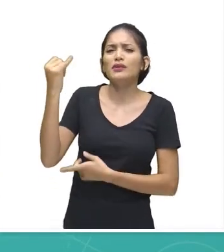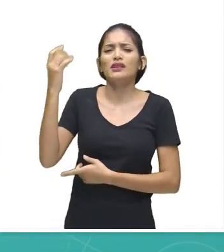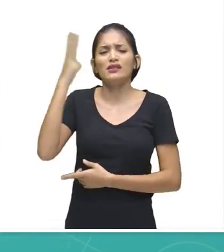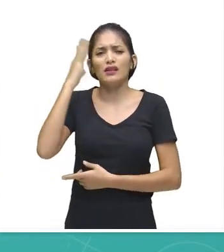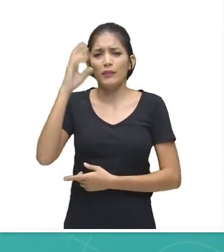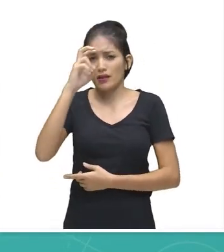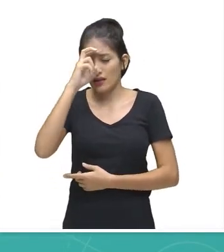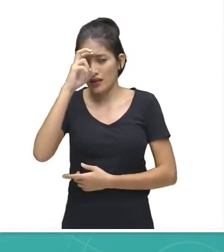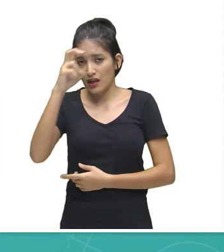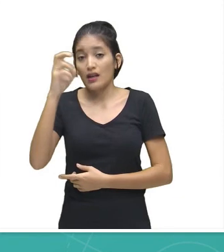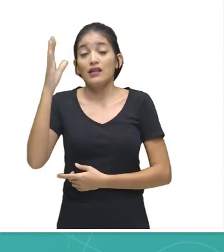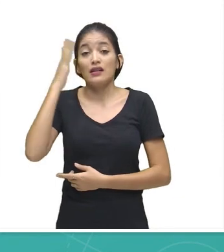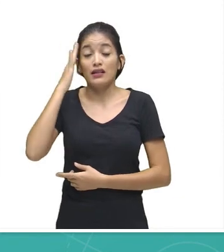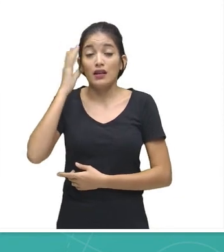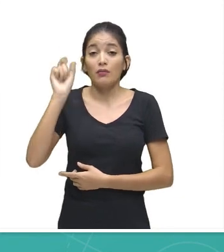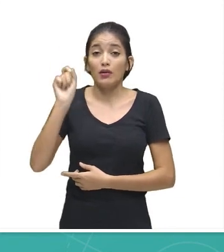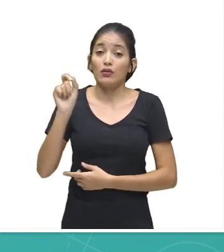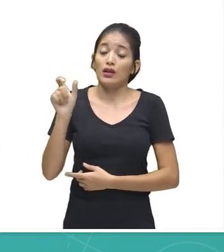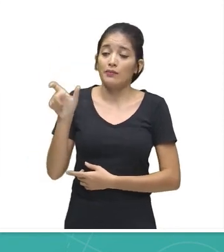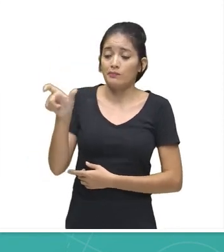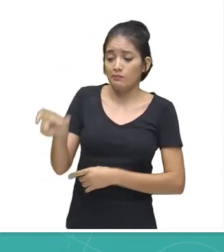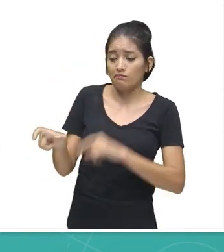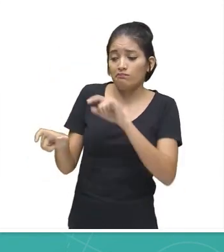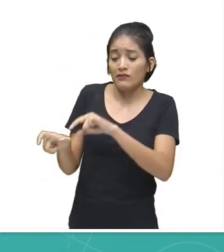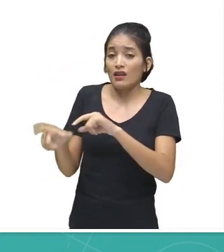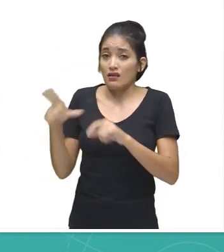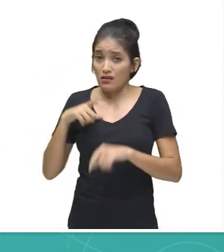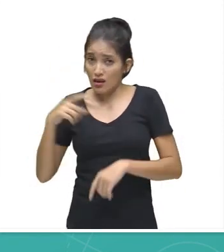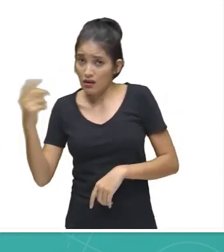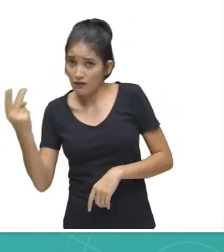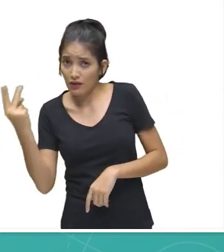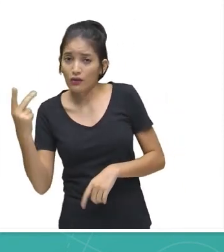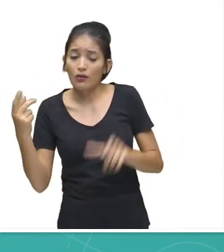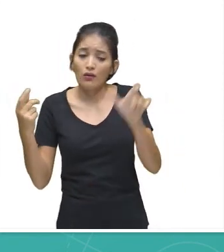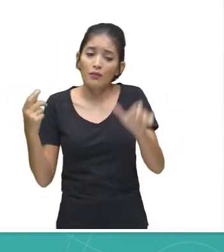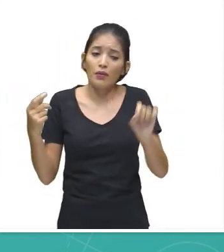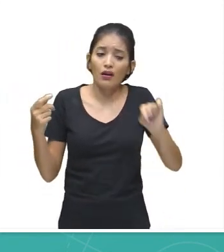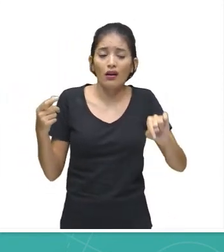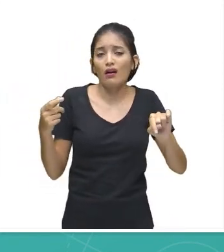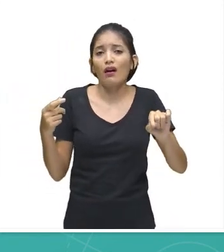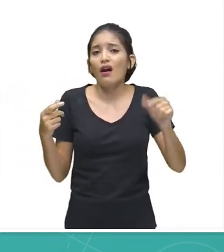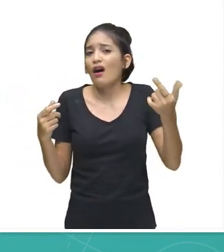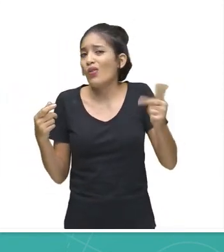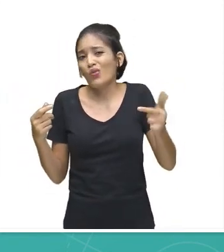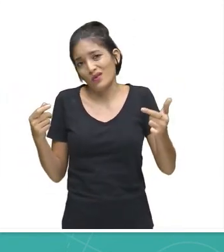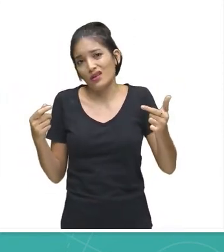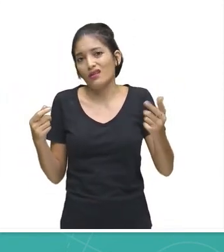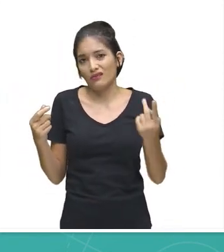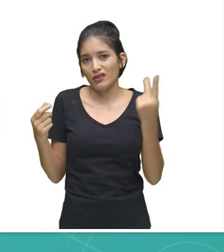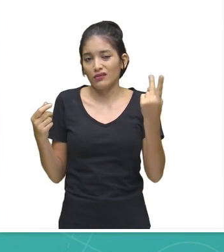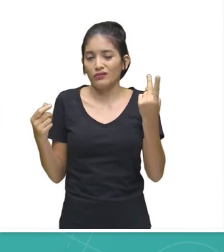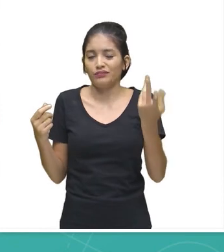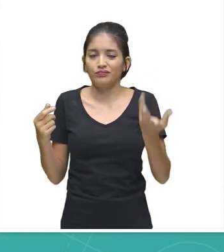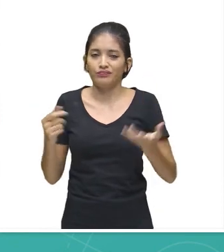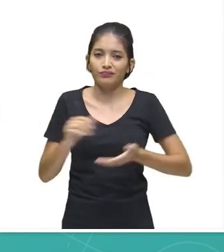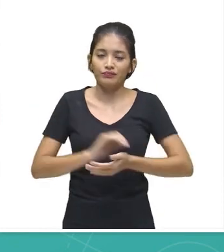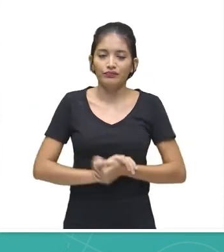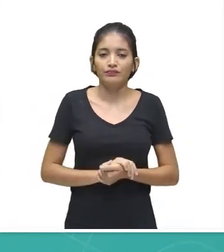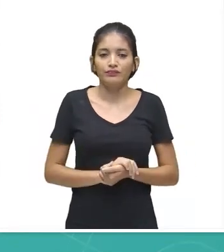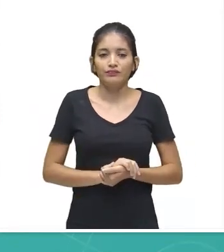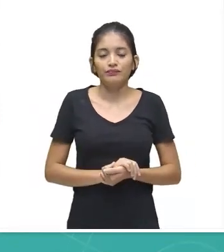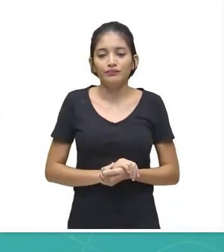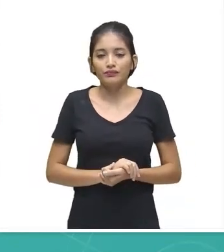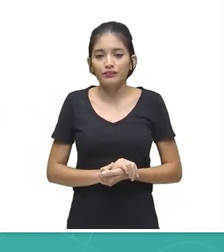saber discernir se uma coisa tem valor ou não? Vamos lá. Acompanhe